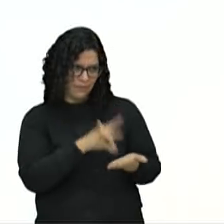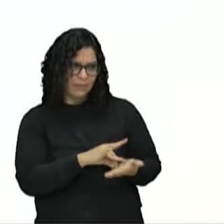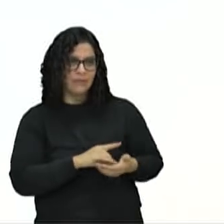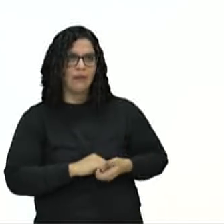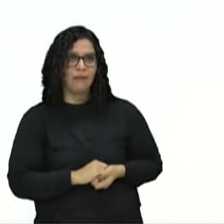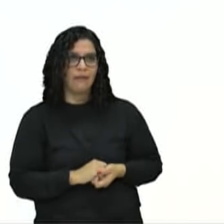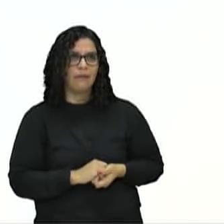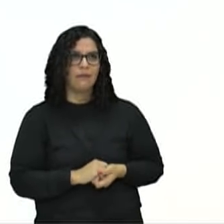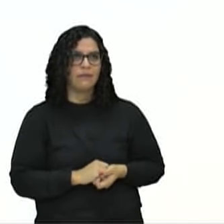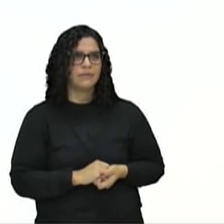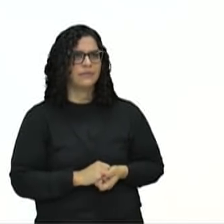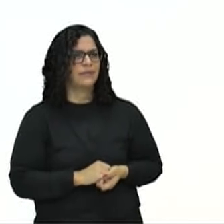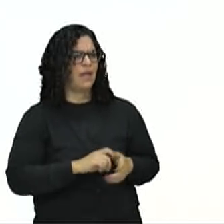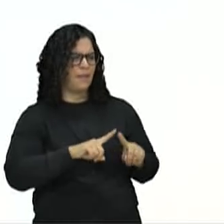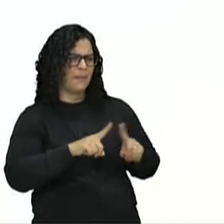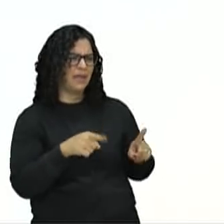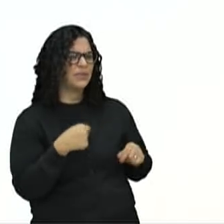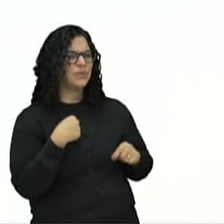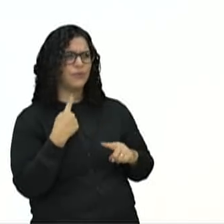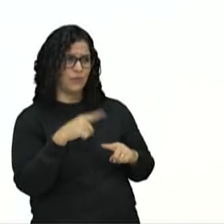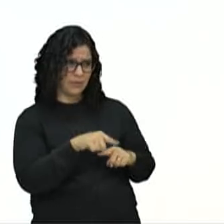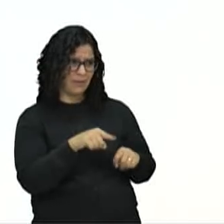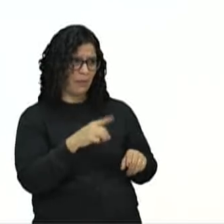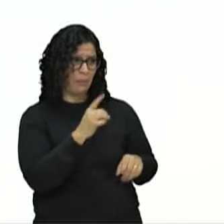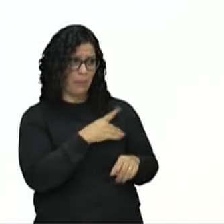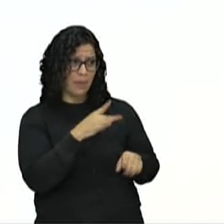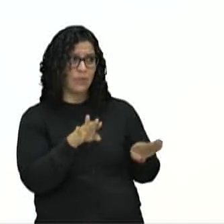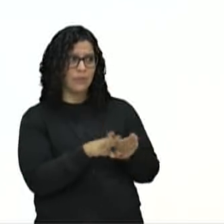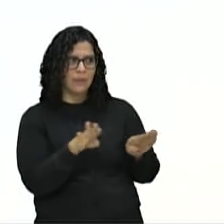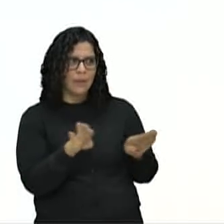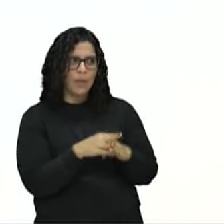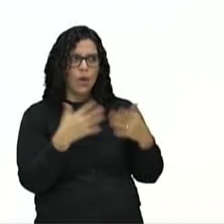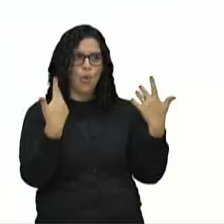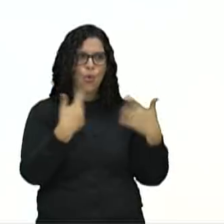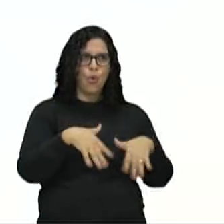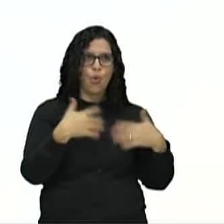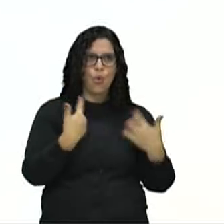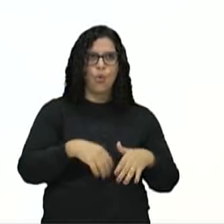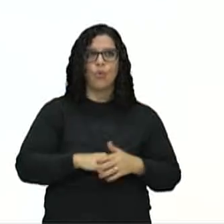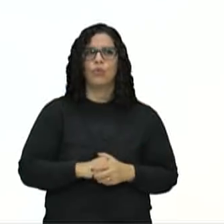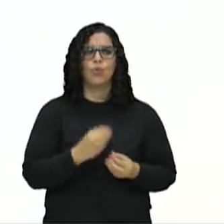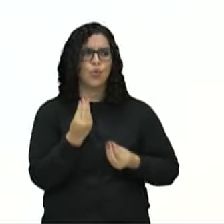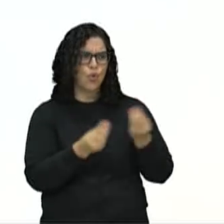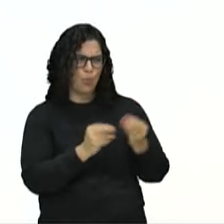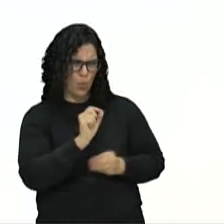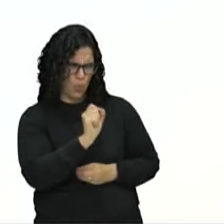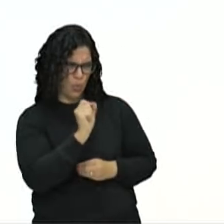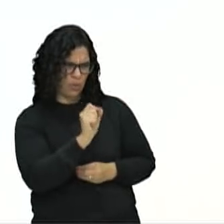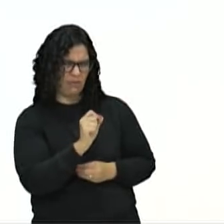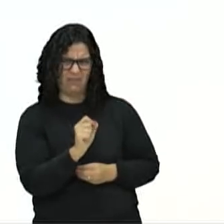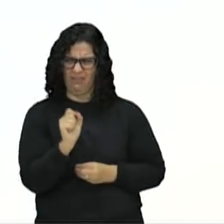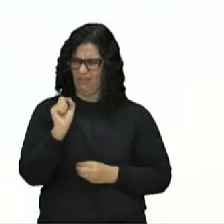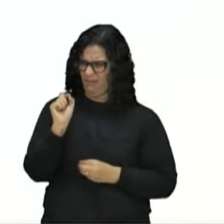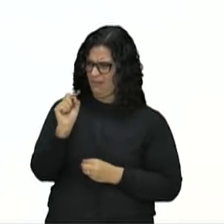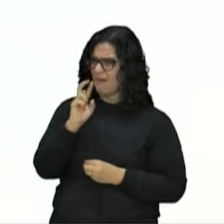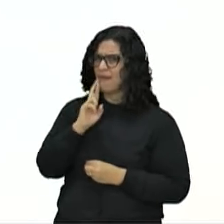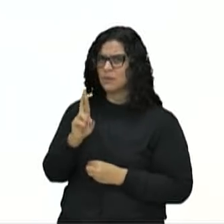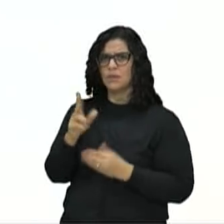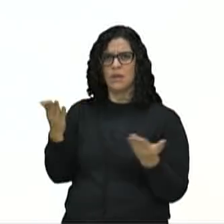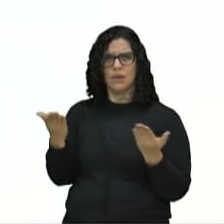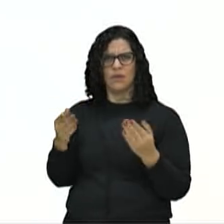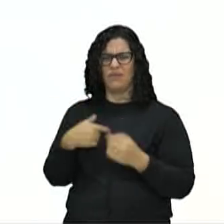verdade? Ora, não passou uma baforada. O que?